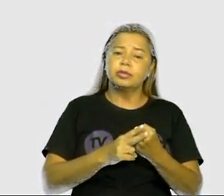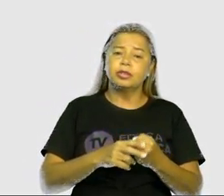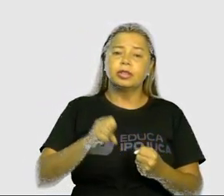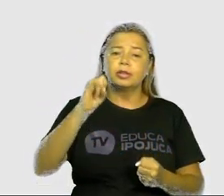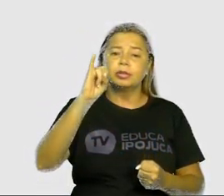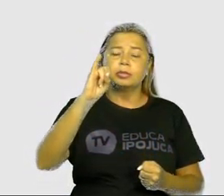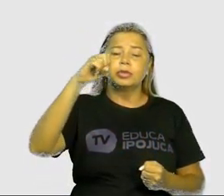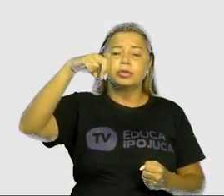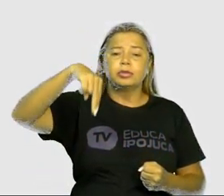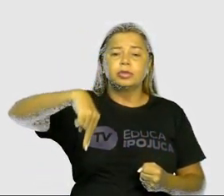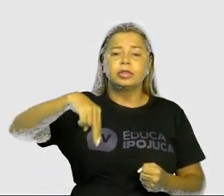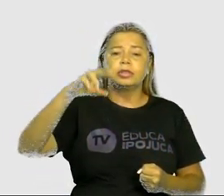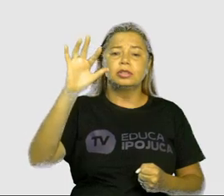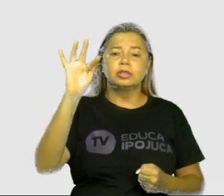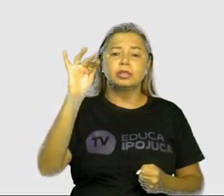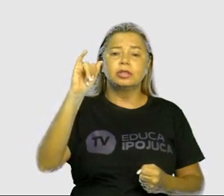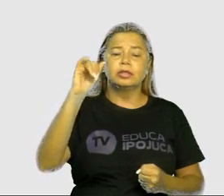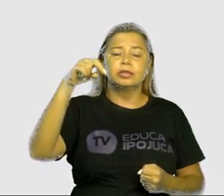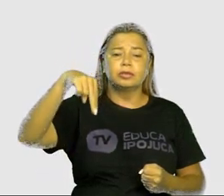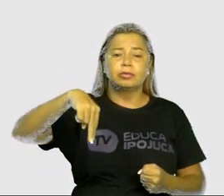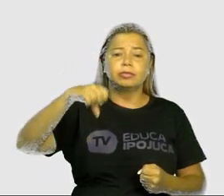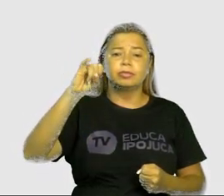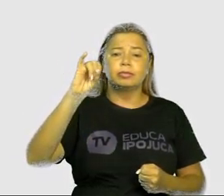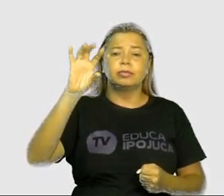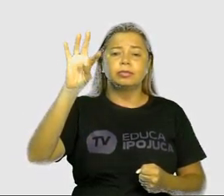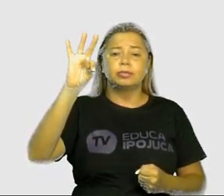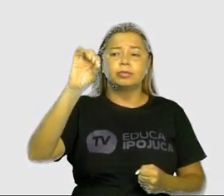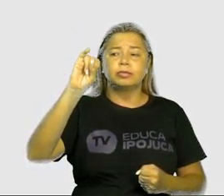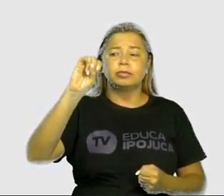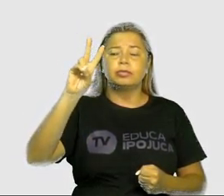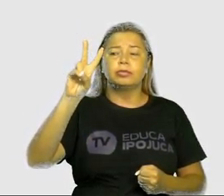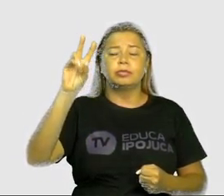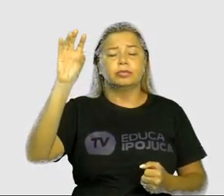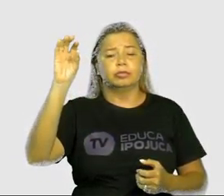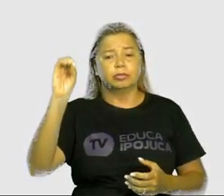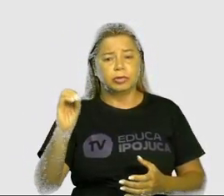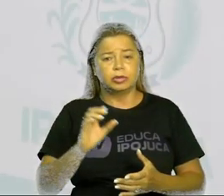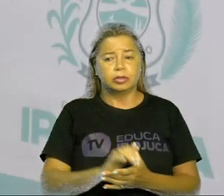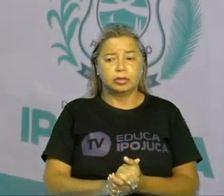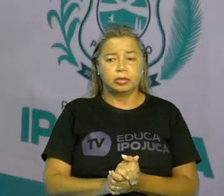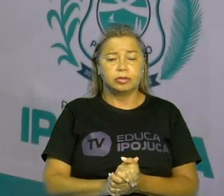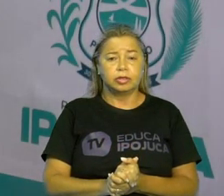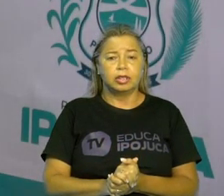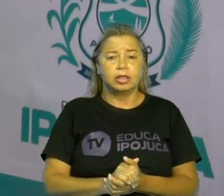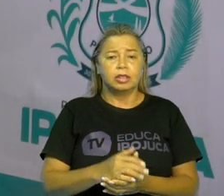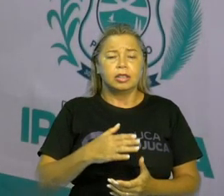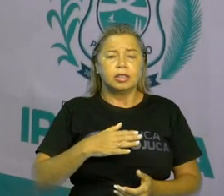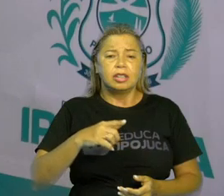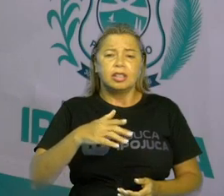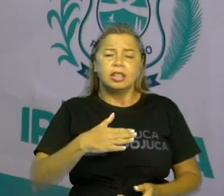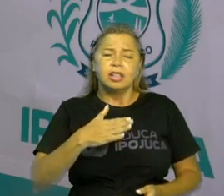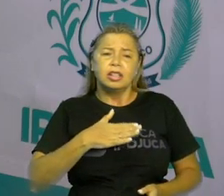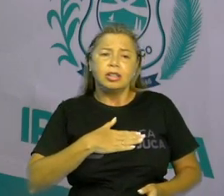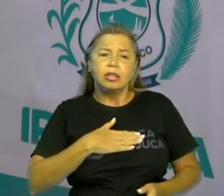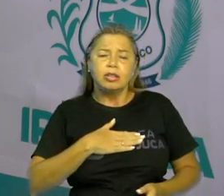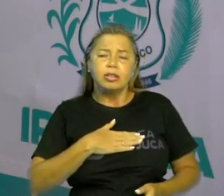exemplo aqui ó é my going to Heaven at morro né eu terei prova amanhã